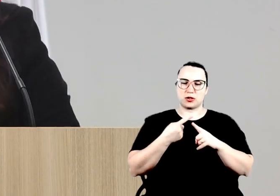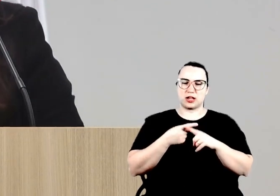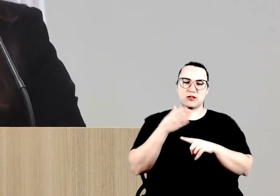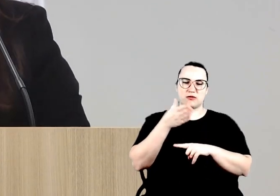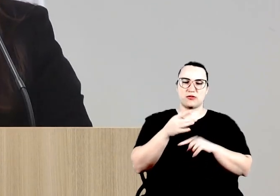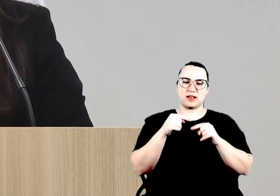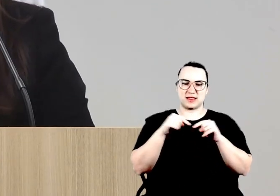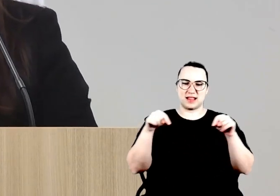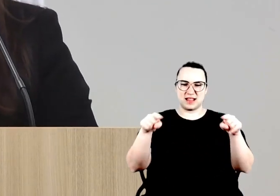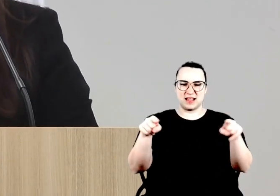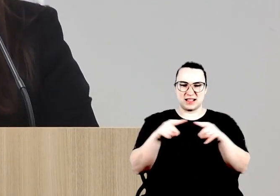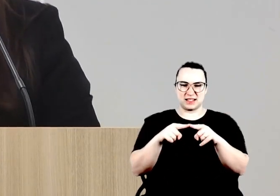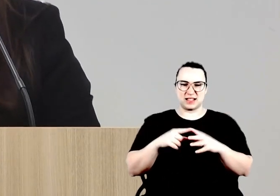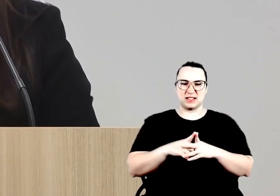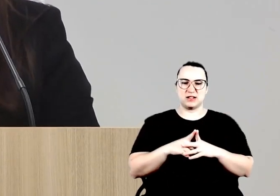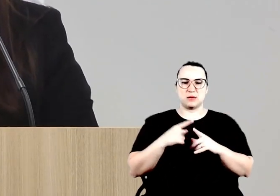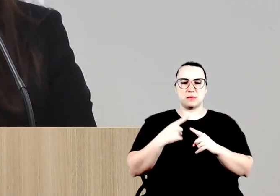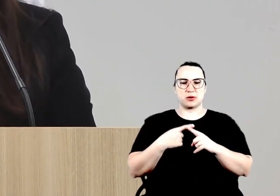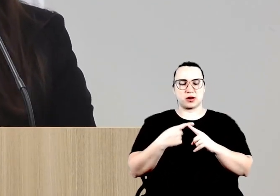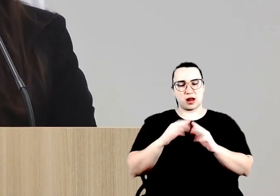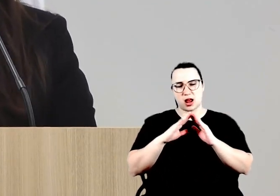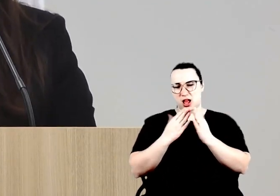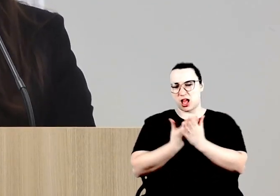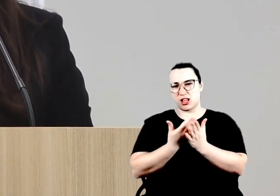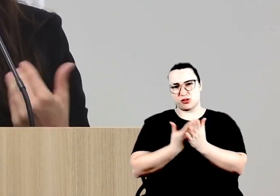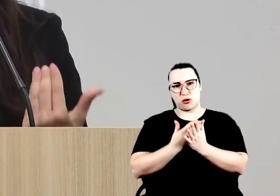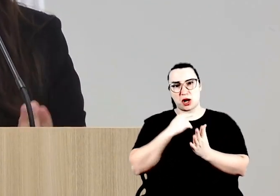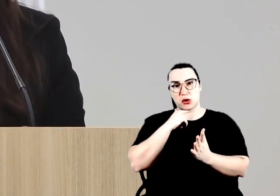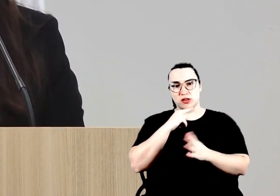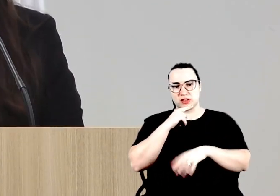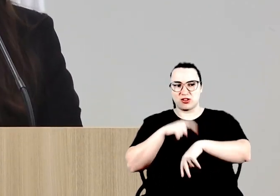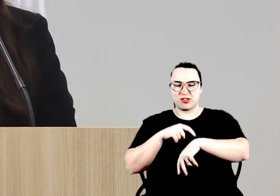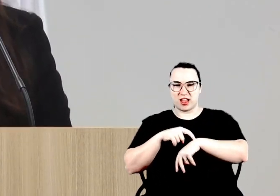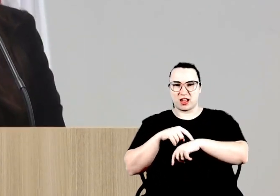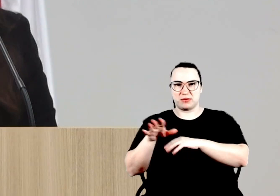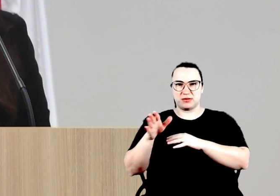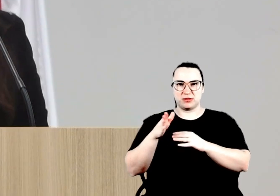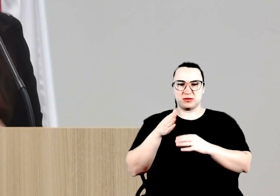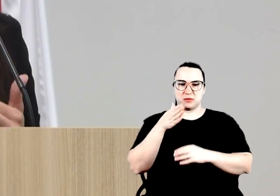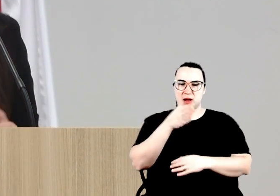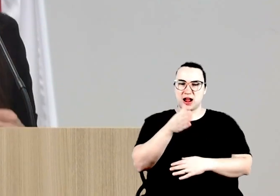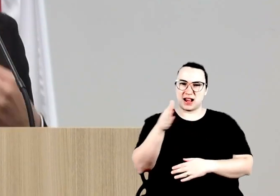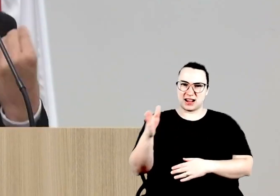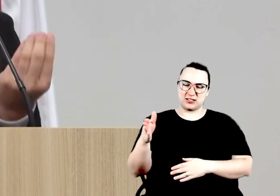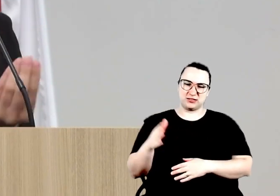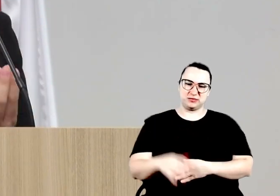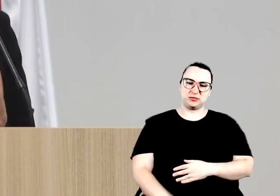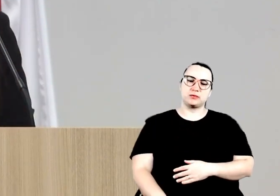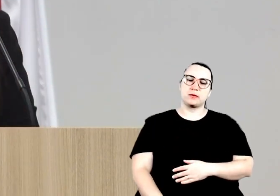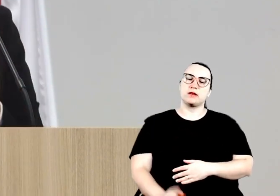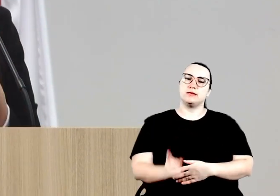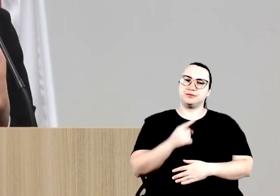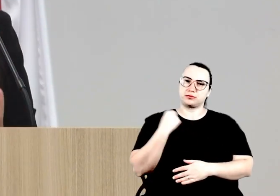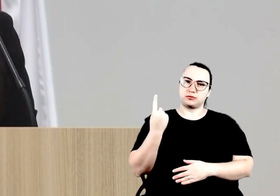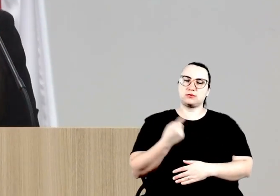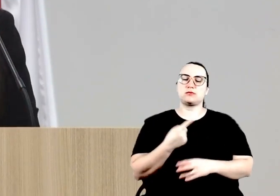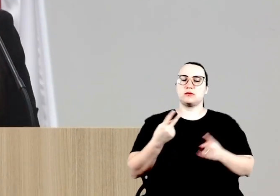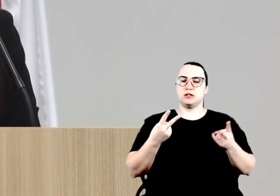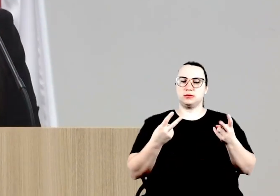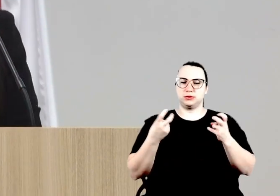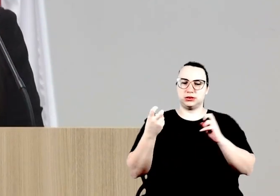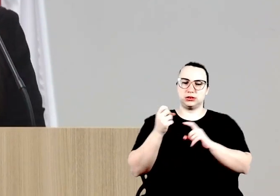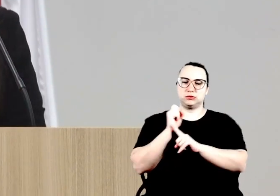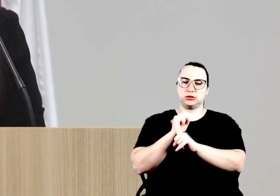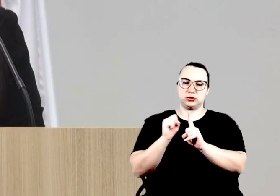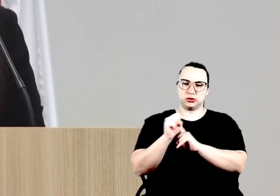por conta de uma dinâmica da escola que a gente não conseguiu fazer para aqueles alunos. Então, a gente percebe que a sociedade está